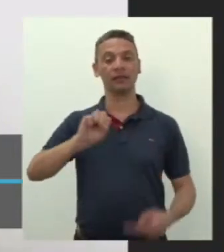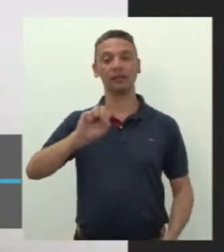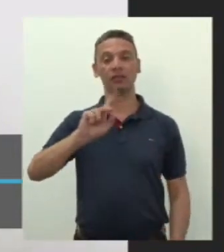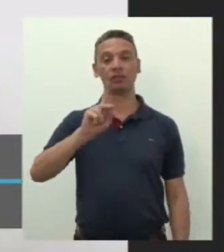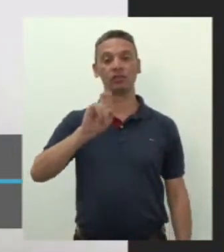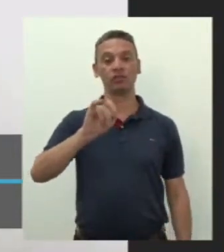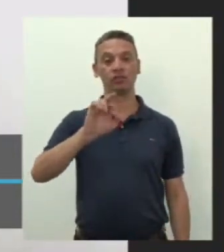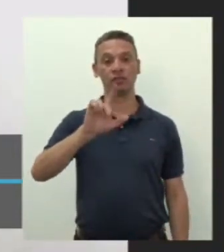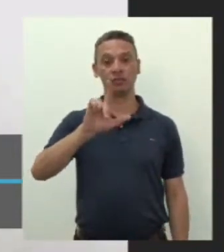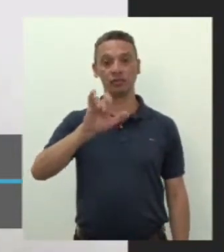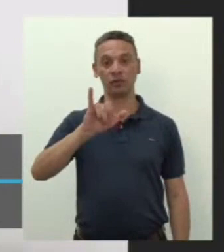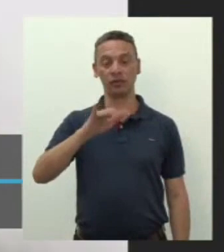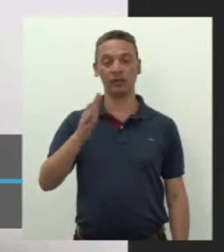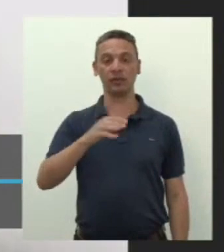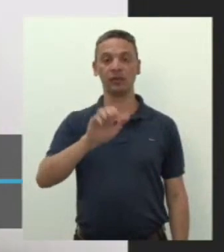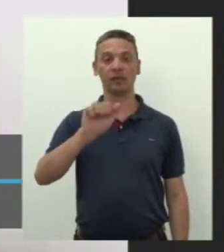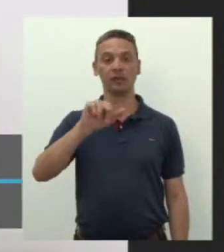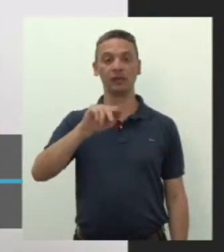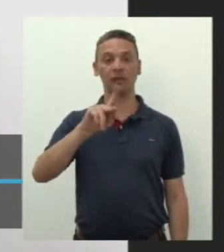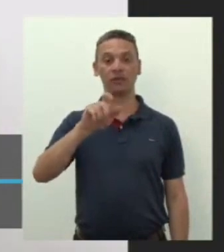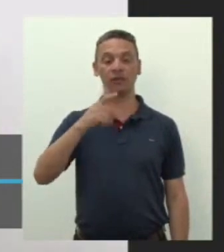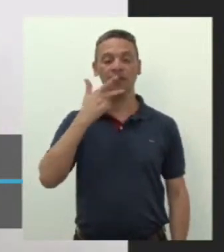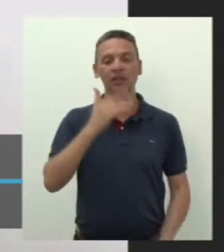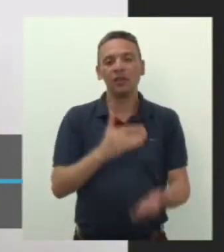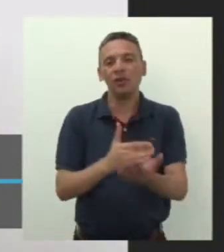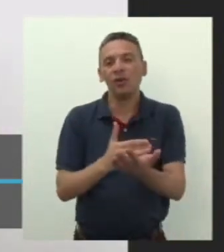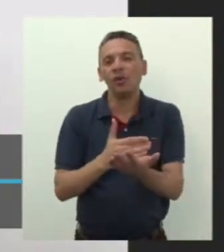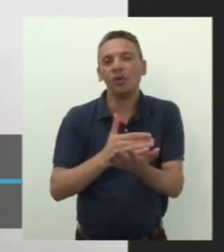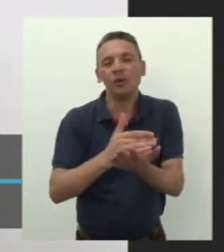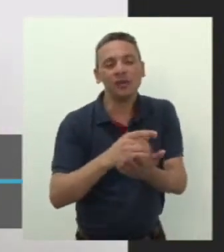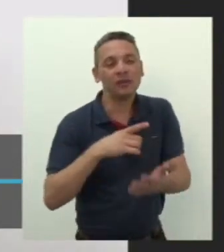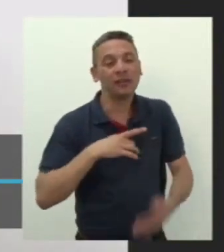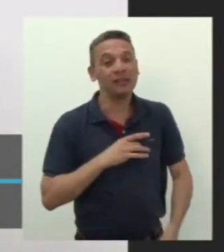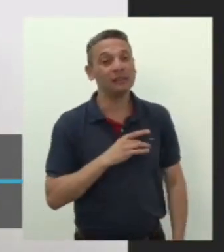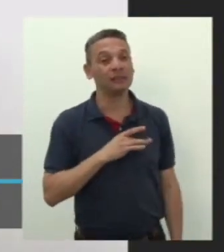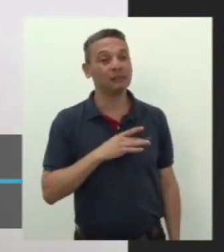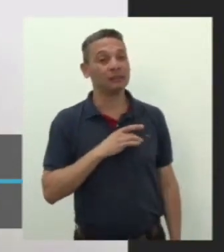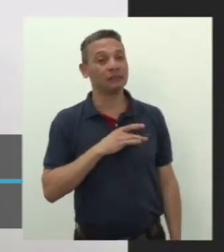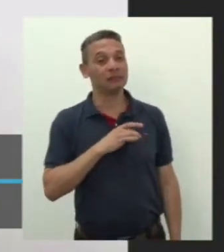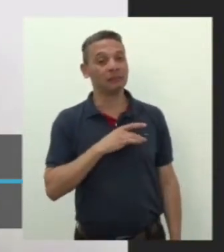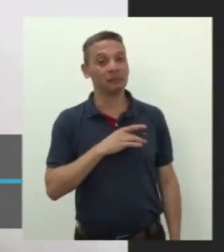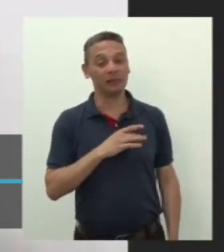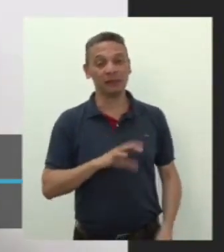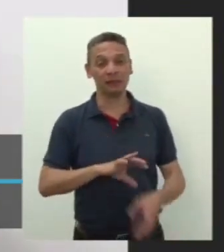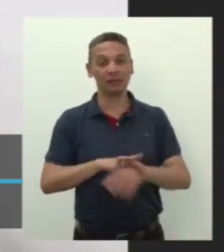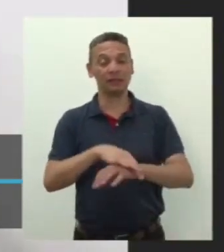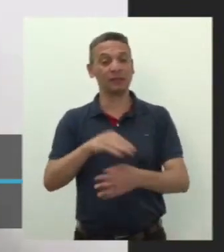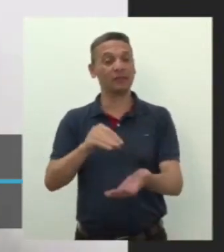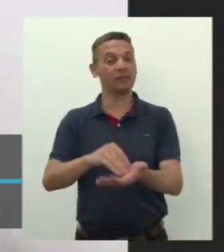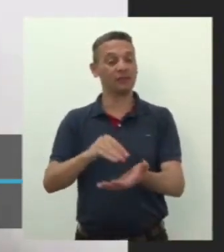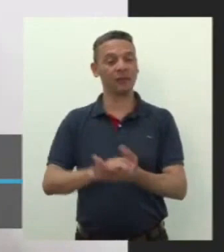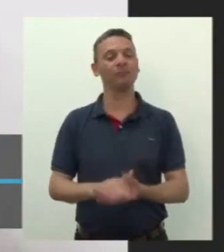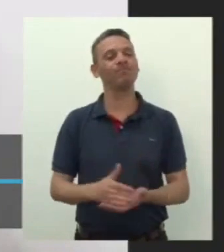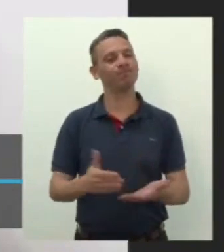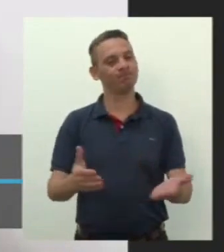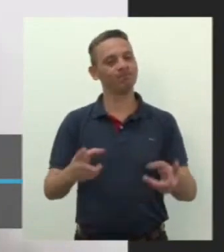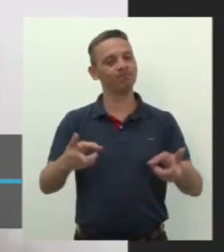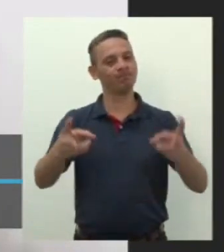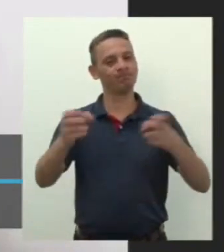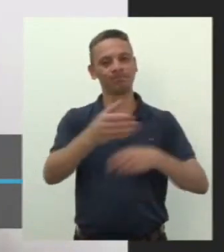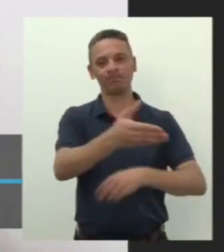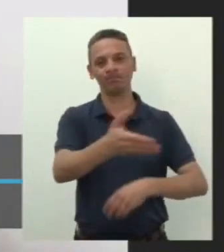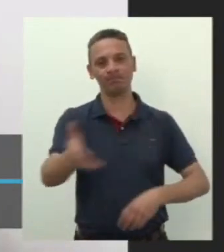disseram que estavam muito inseguras no início, Tati. Eu acho que agora a gente já viu como que todos estavam se